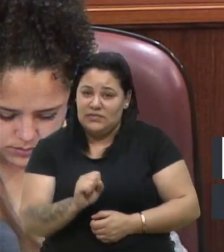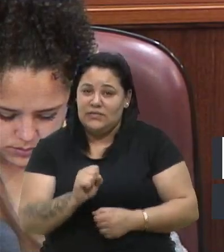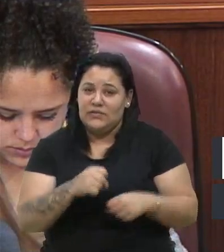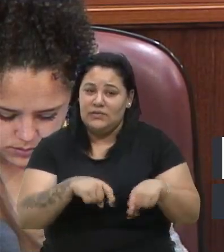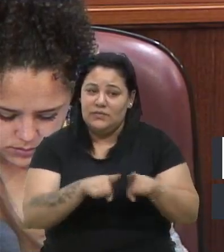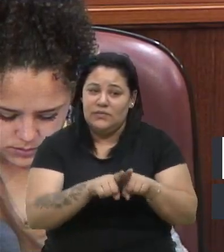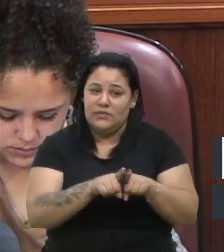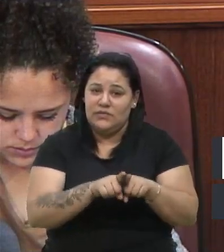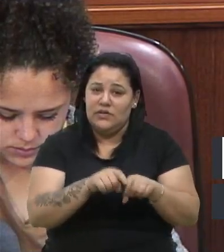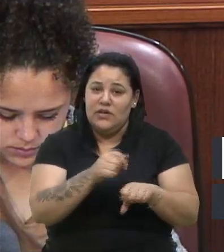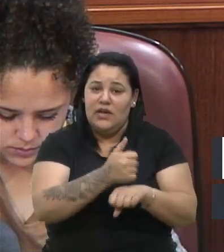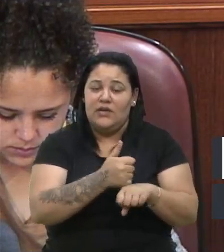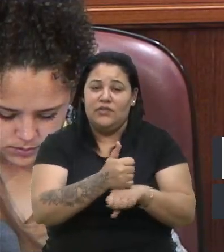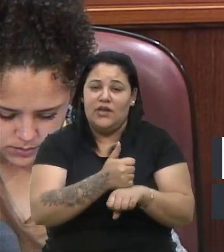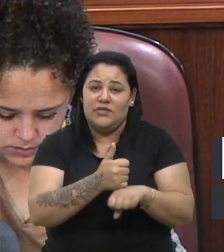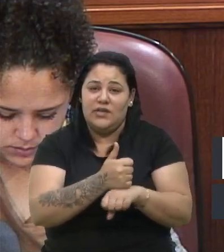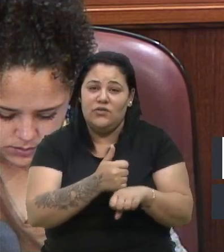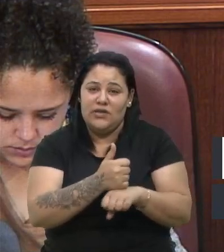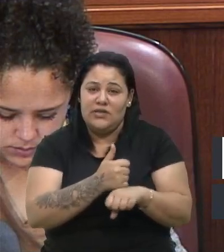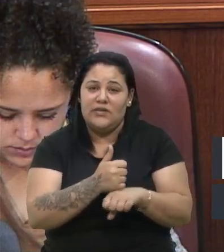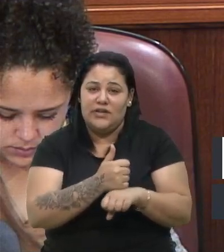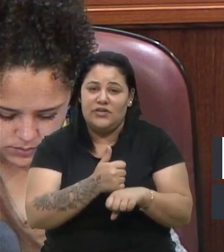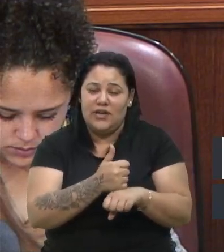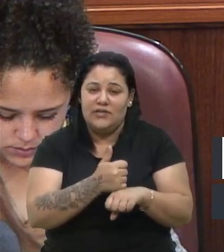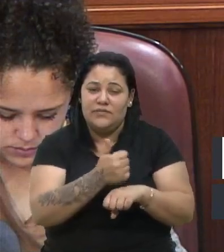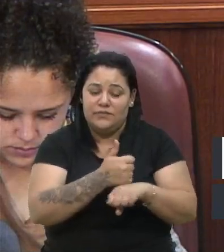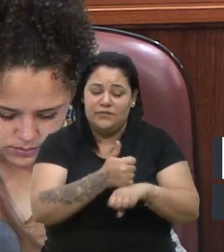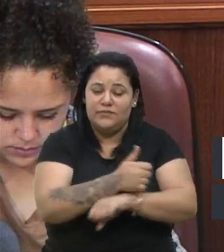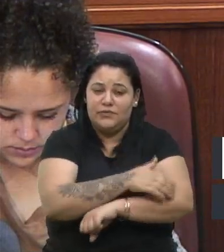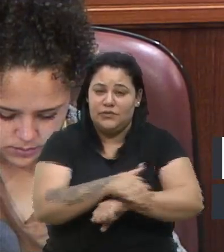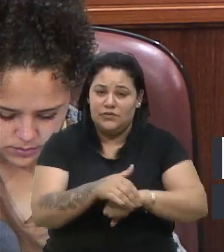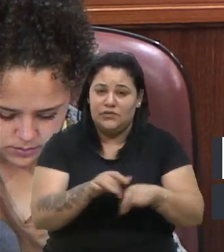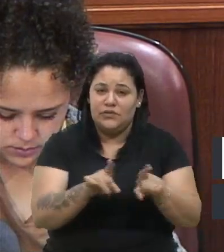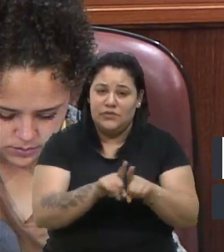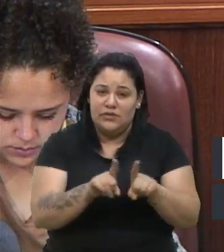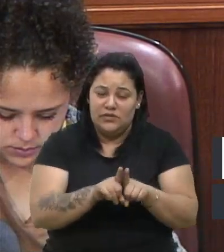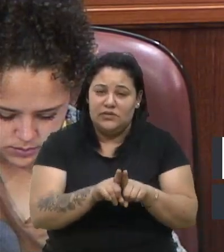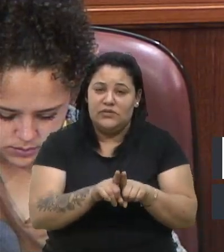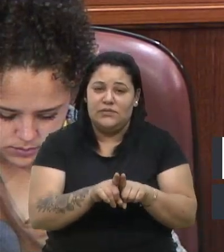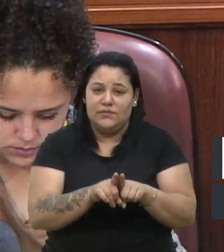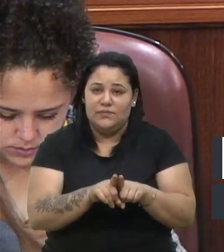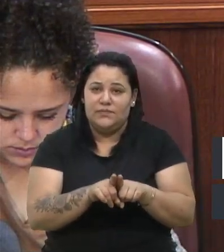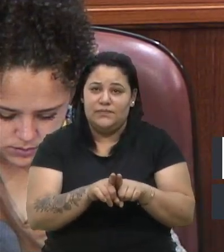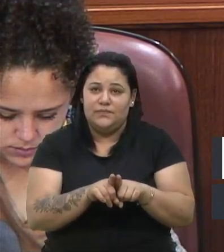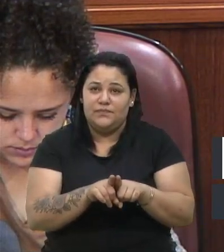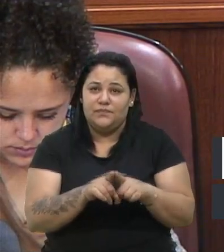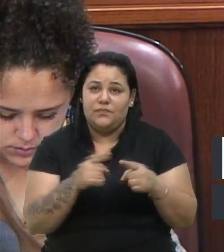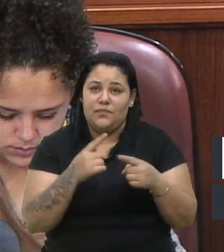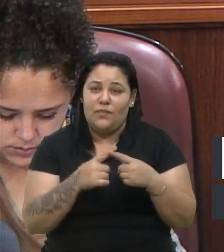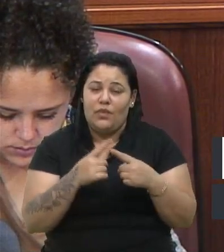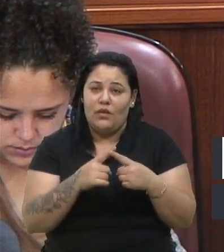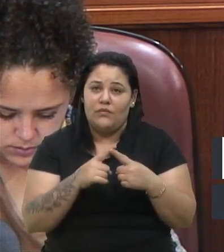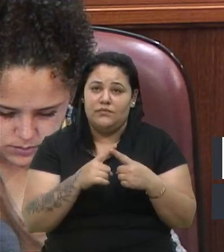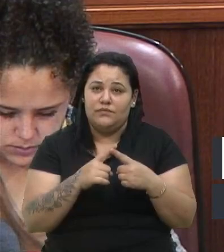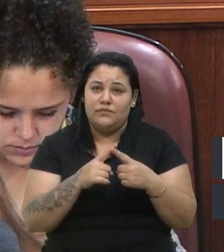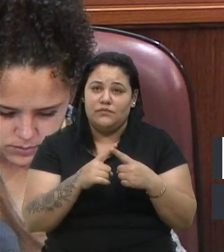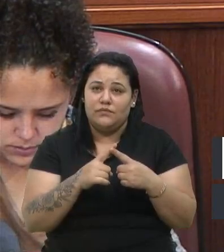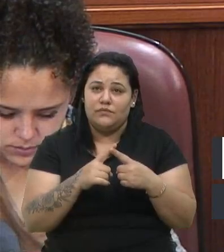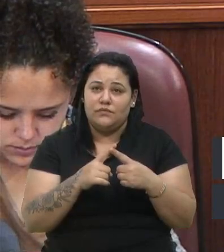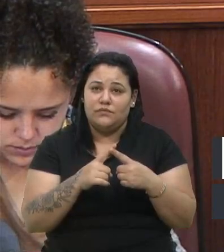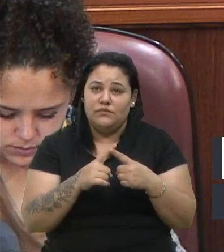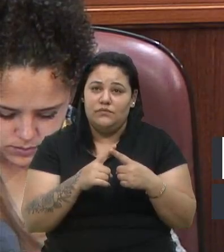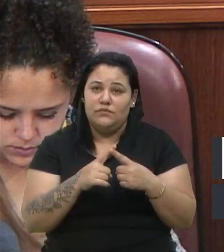trabalhadores e trabalhadoras. O Pacto de São José da Costa Rica, do qual o Brasil